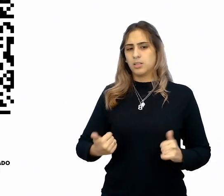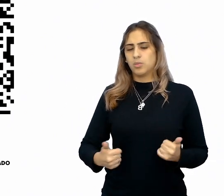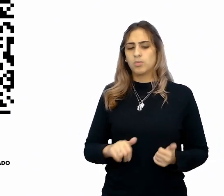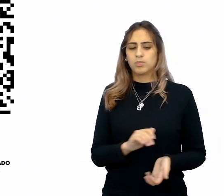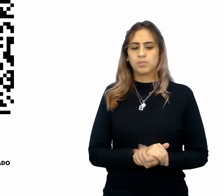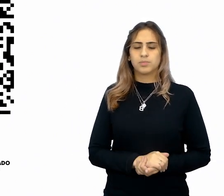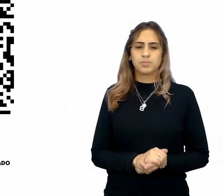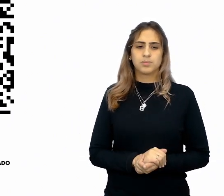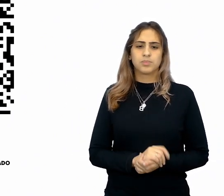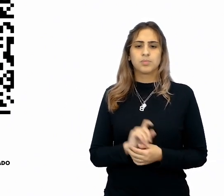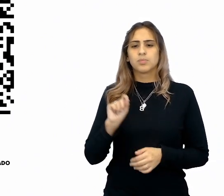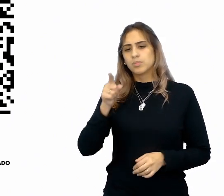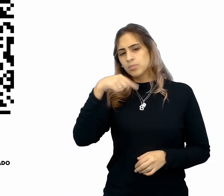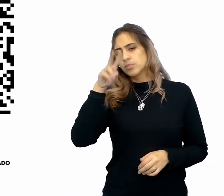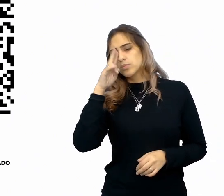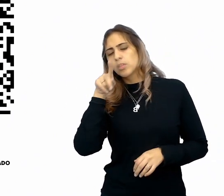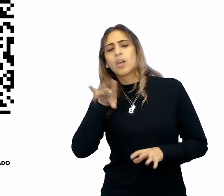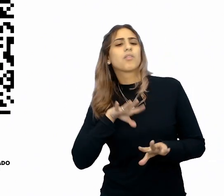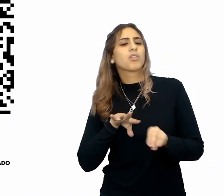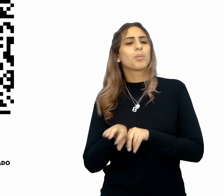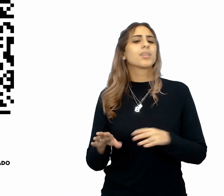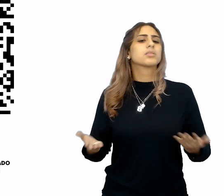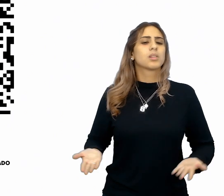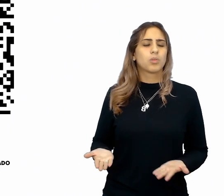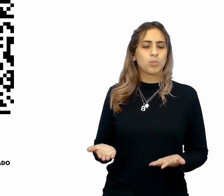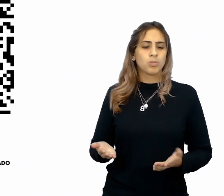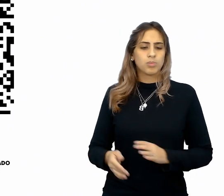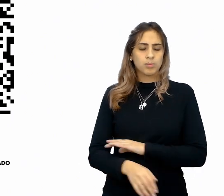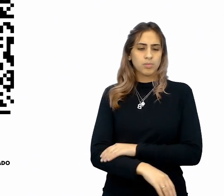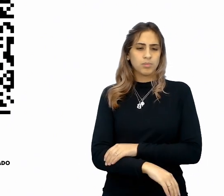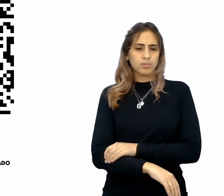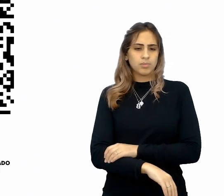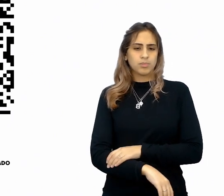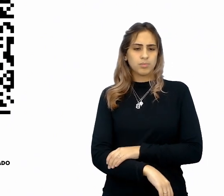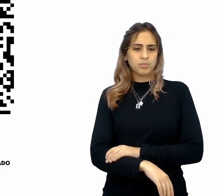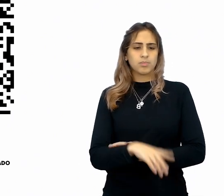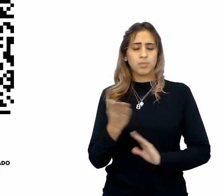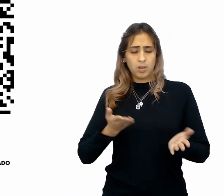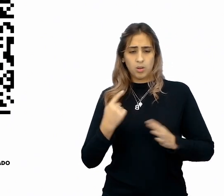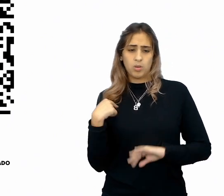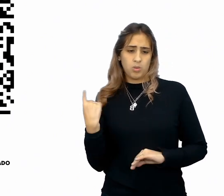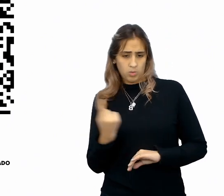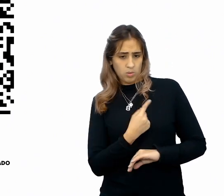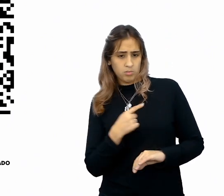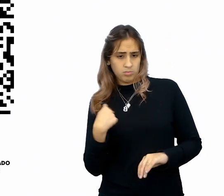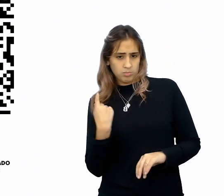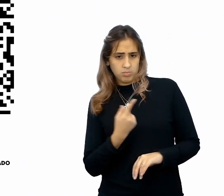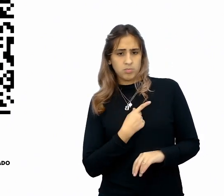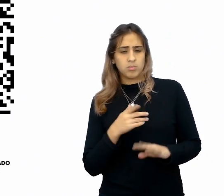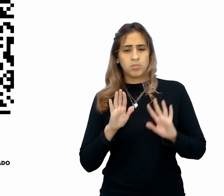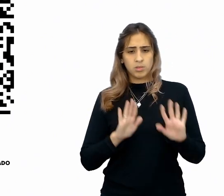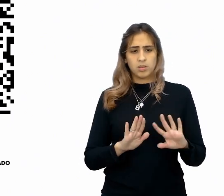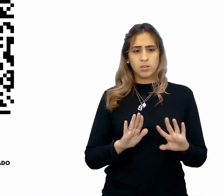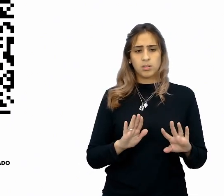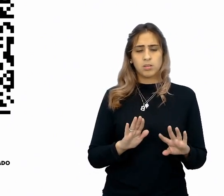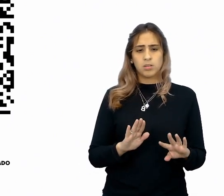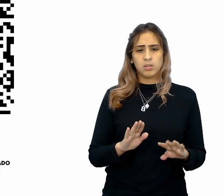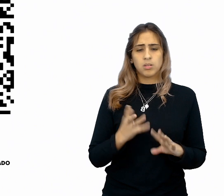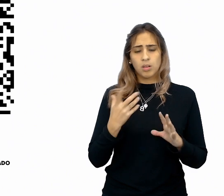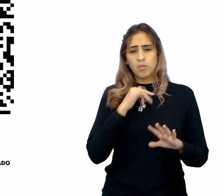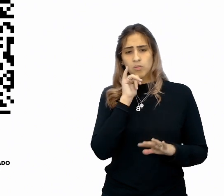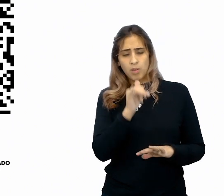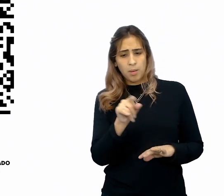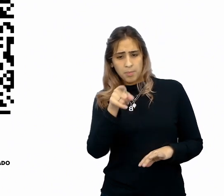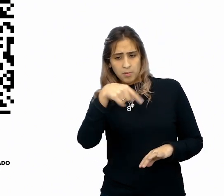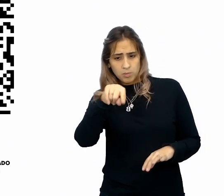o que vocês acharam dessa formação, né? Aqui agora, gente, a gente deixa aqui, eu quero avisar para